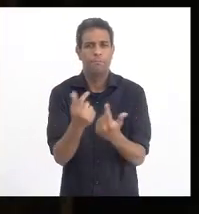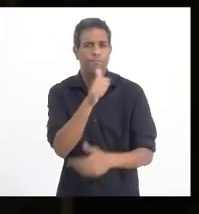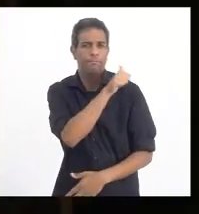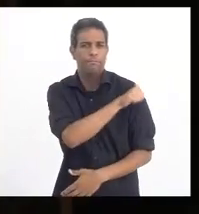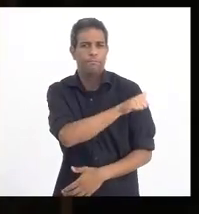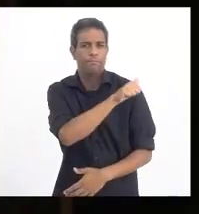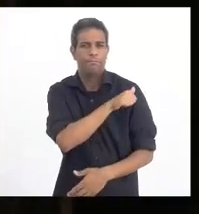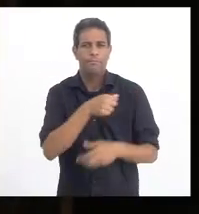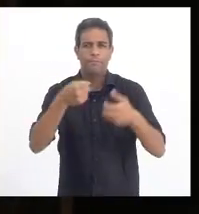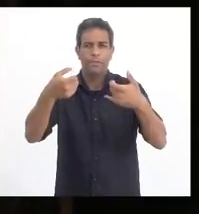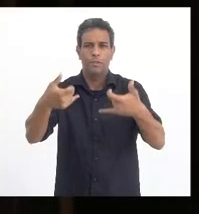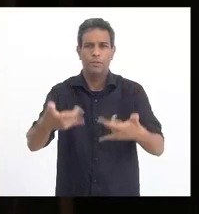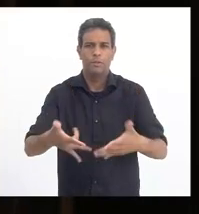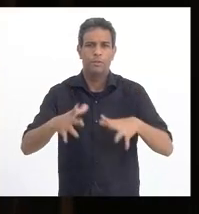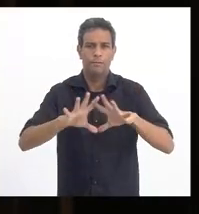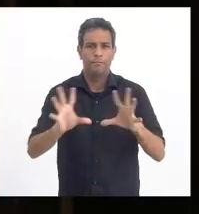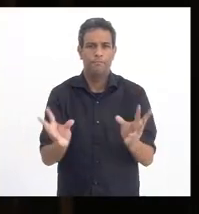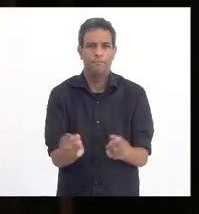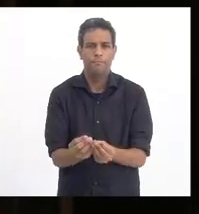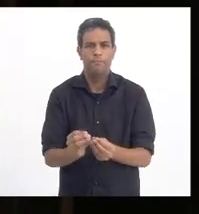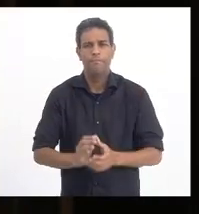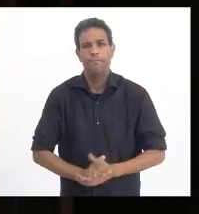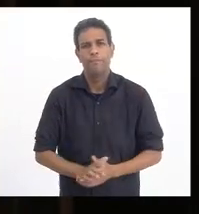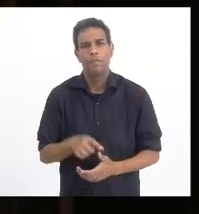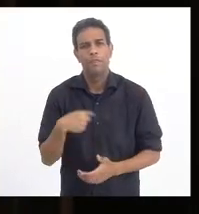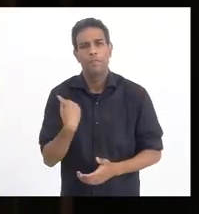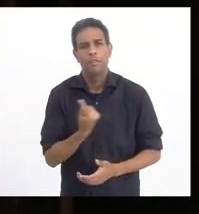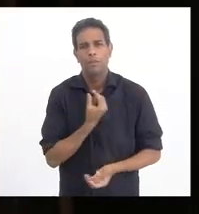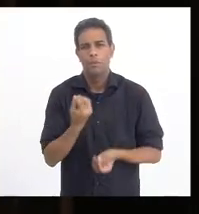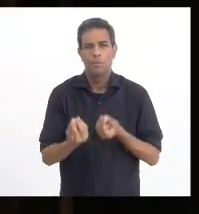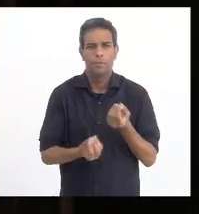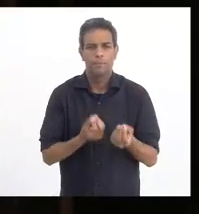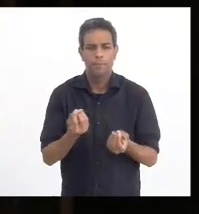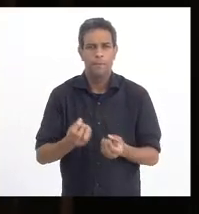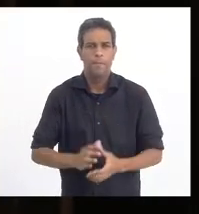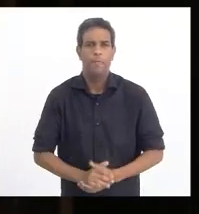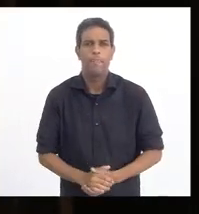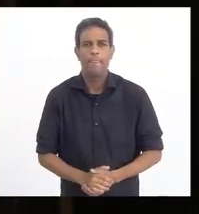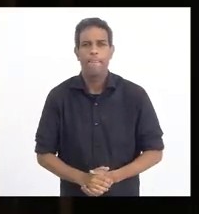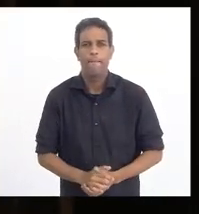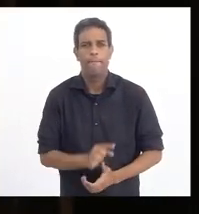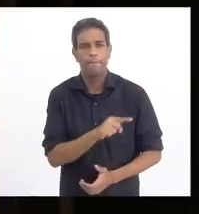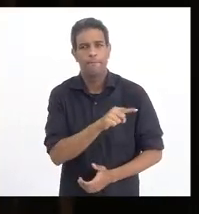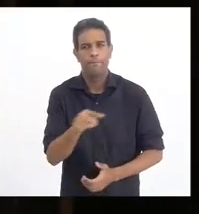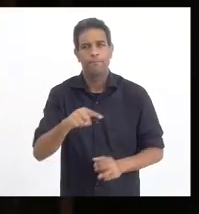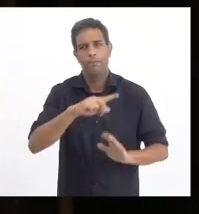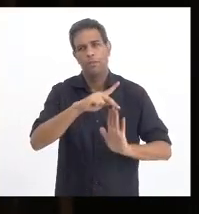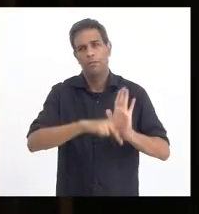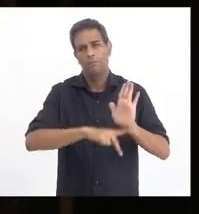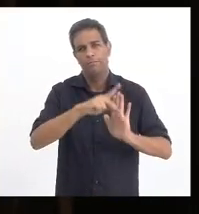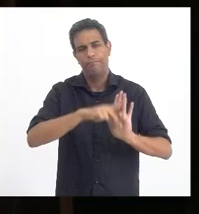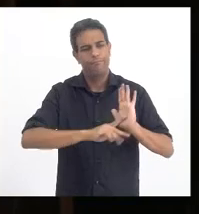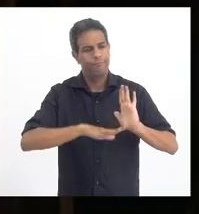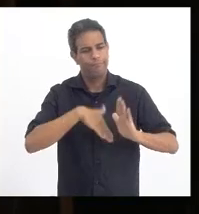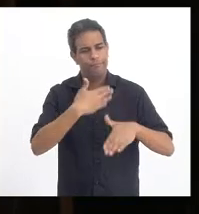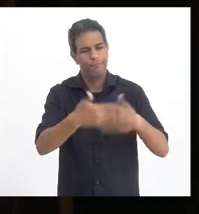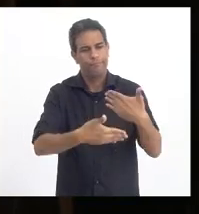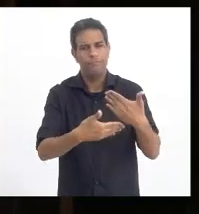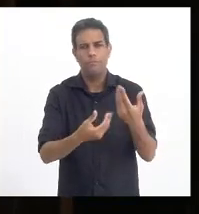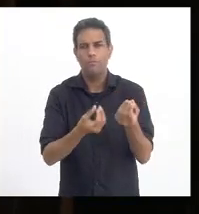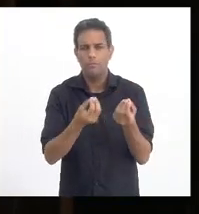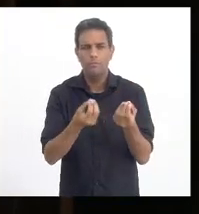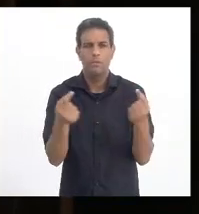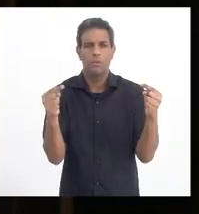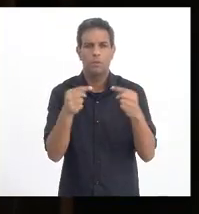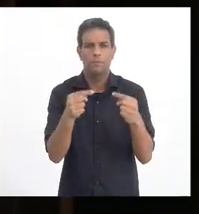Rio de Janeiro para falar dessa matéria que é nos afeta bom esse projeto começa a ser desenvolvido